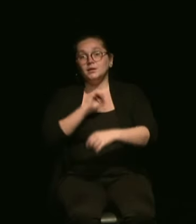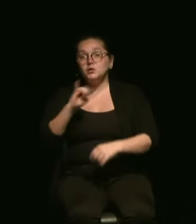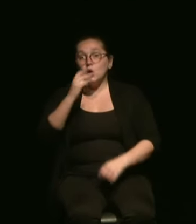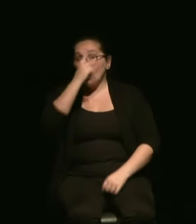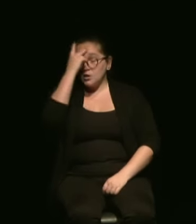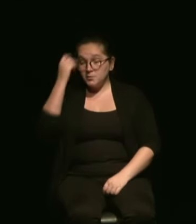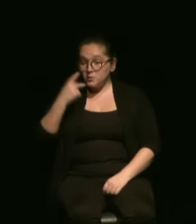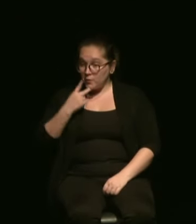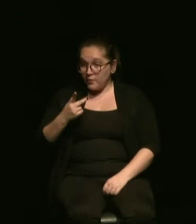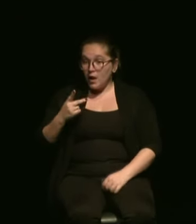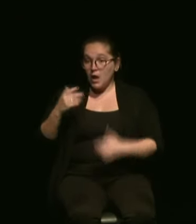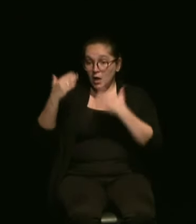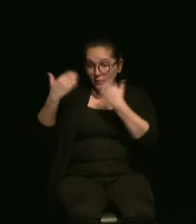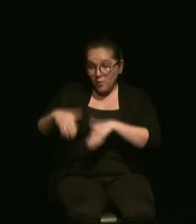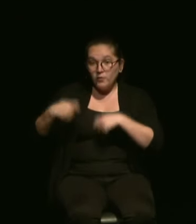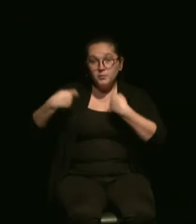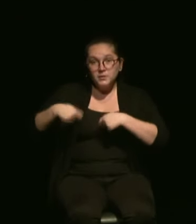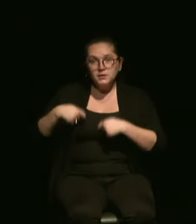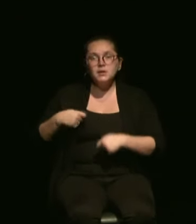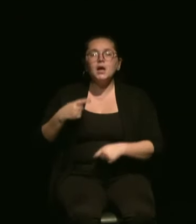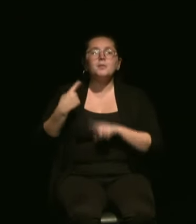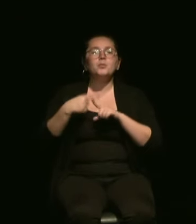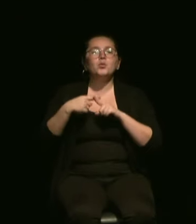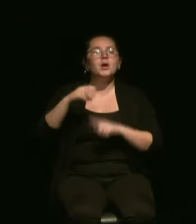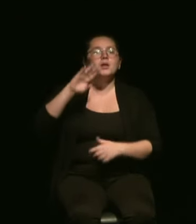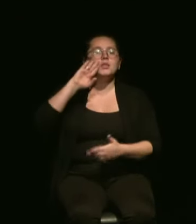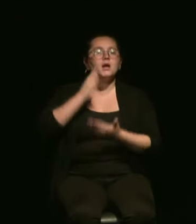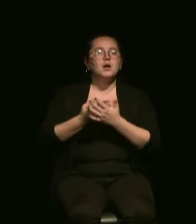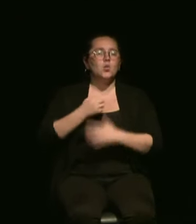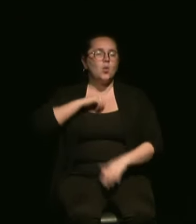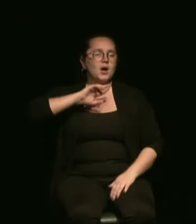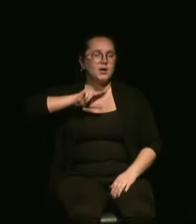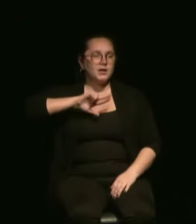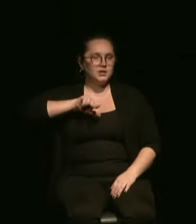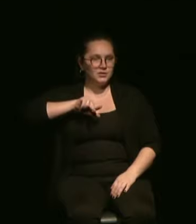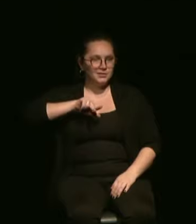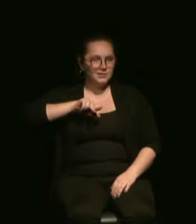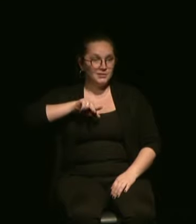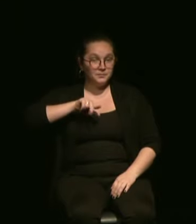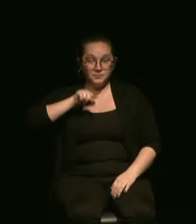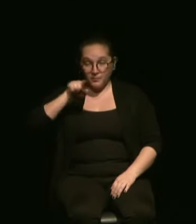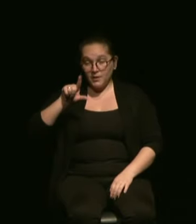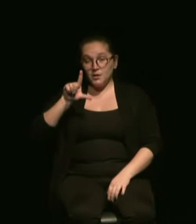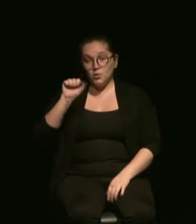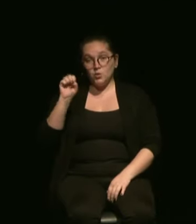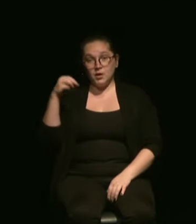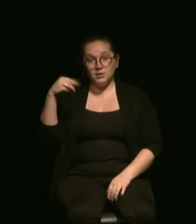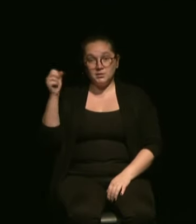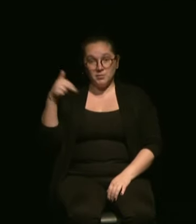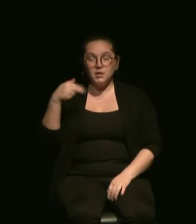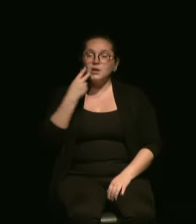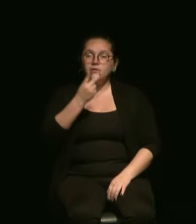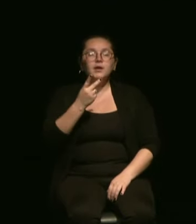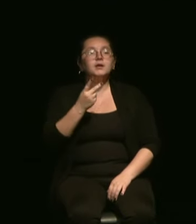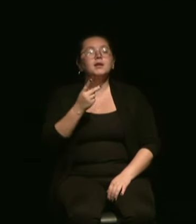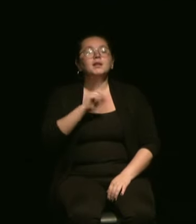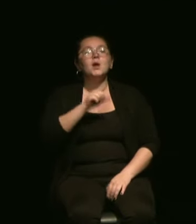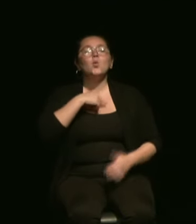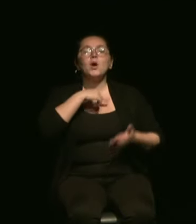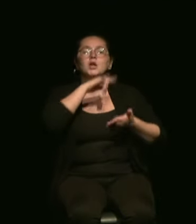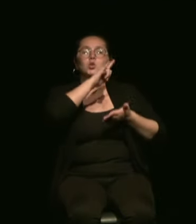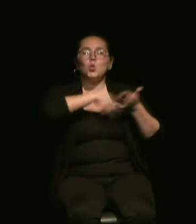aqueles que negam a Shoah. E o Lanzmann acrescenta: a questão não é o documento, mas a